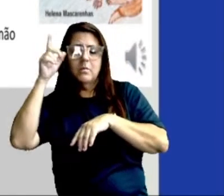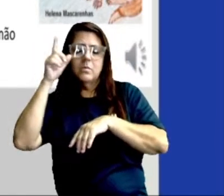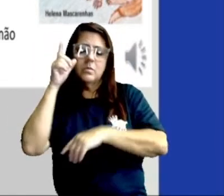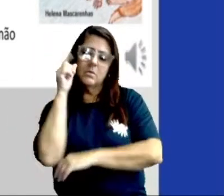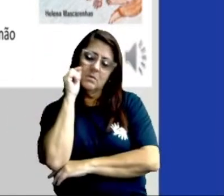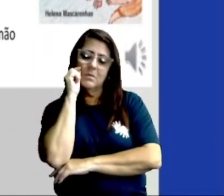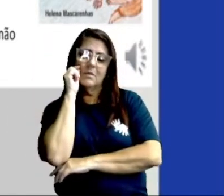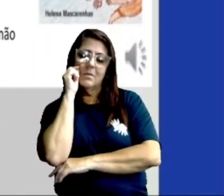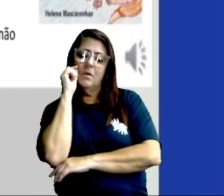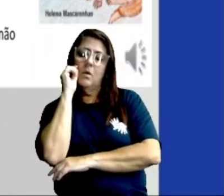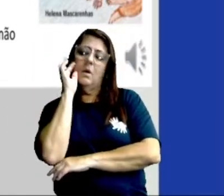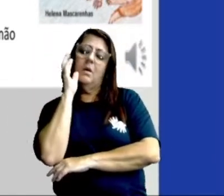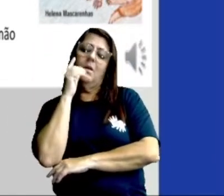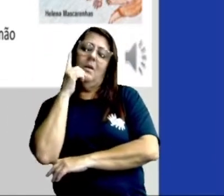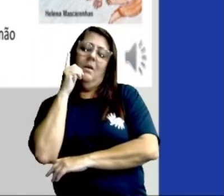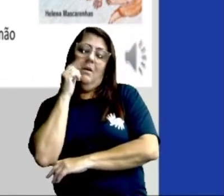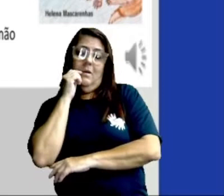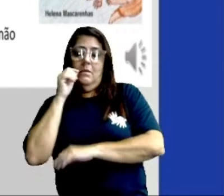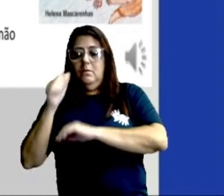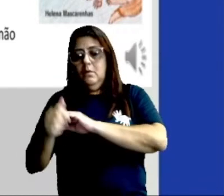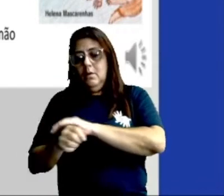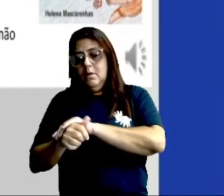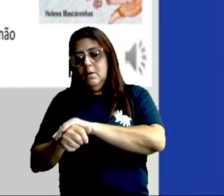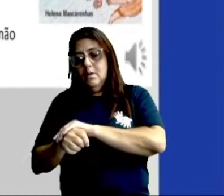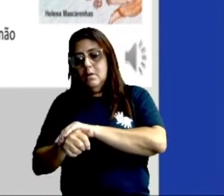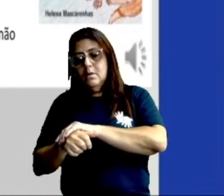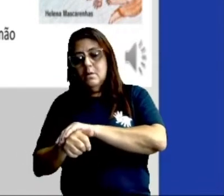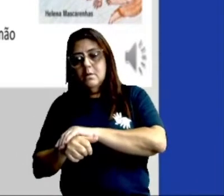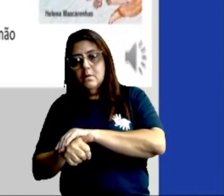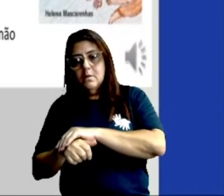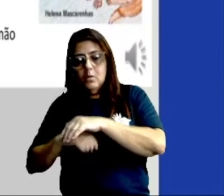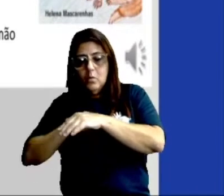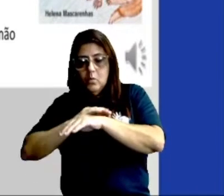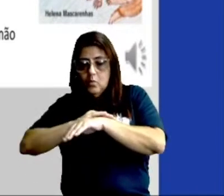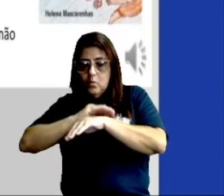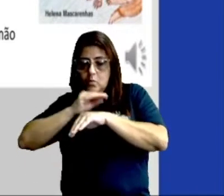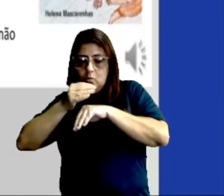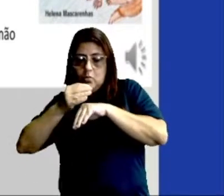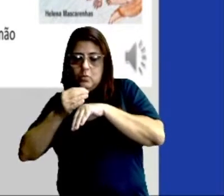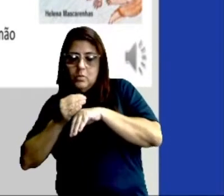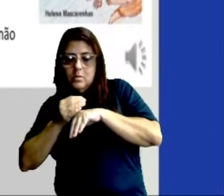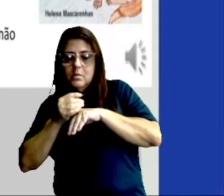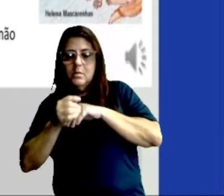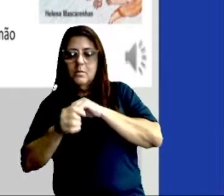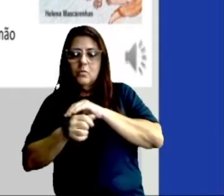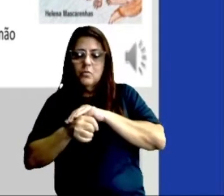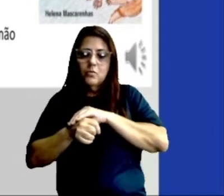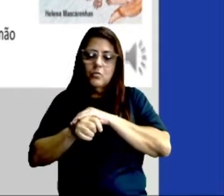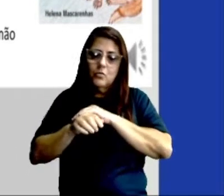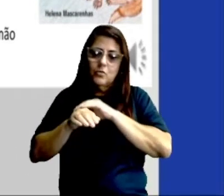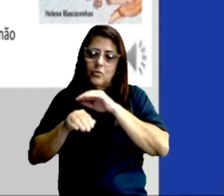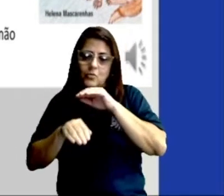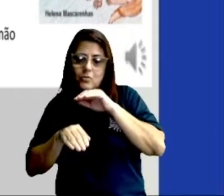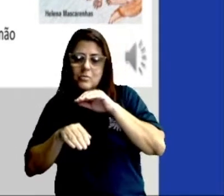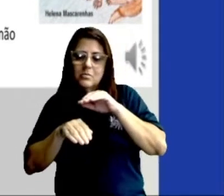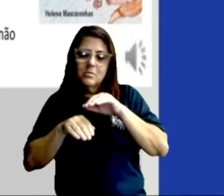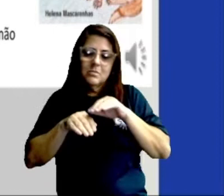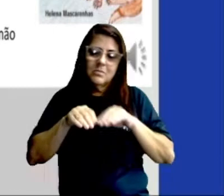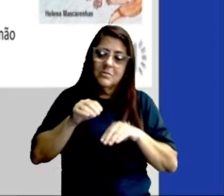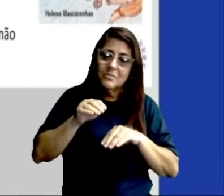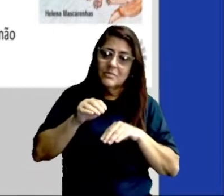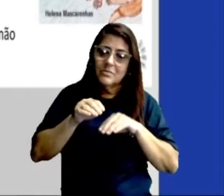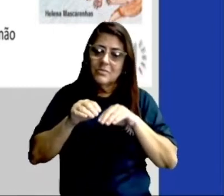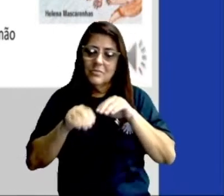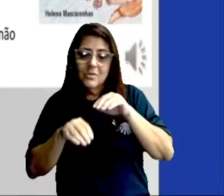profundo. E foi assim que a tartaruga, com seu passo miúdo e lento, passou à frente da lebre, chegou